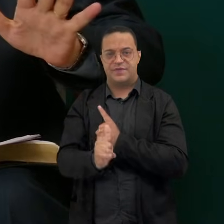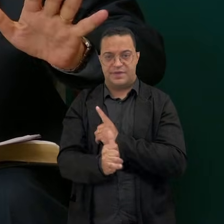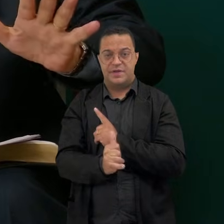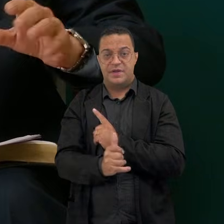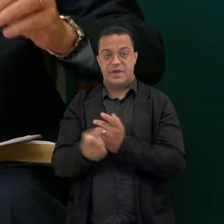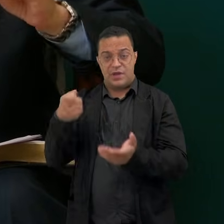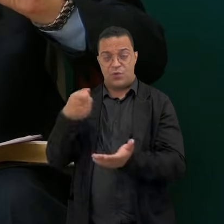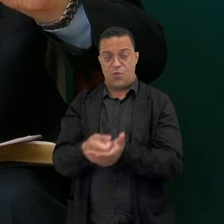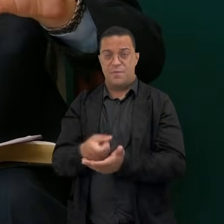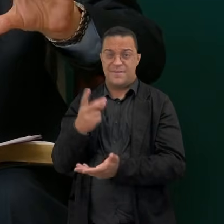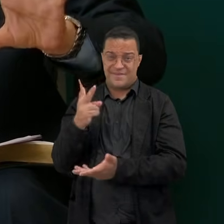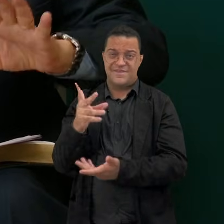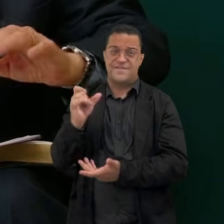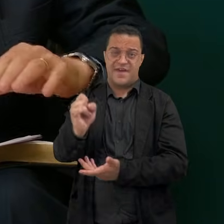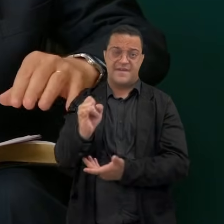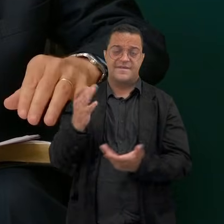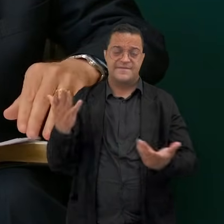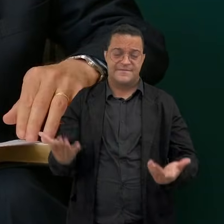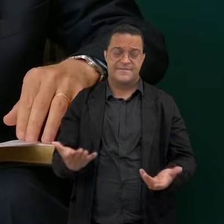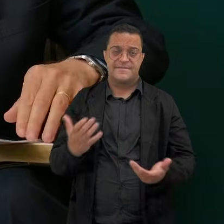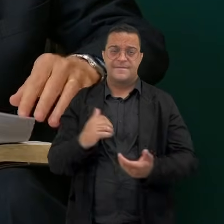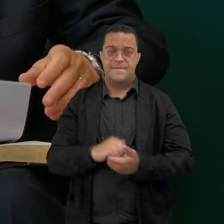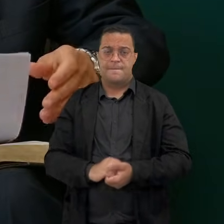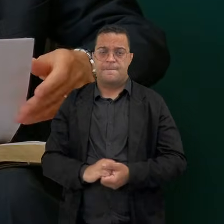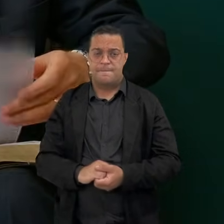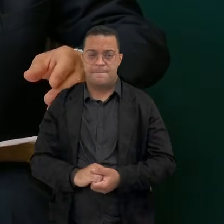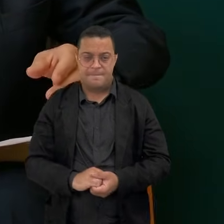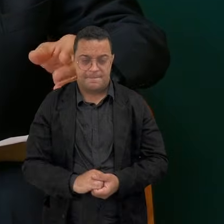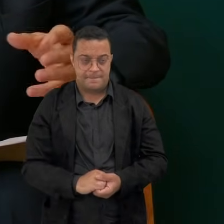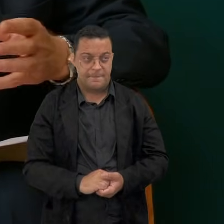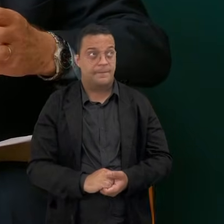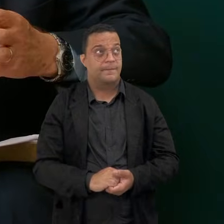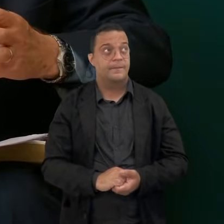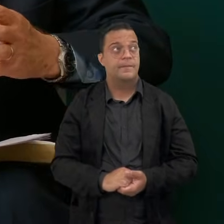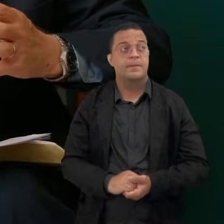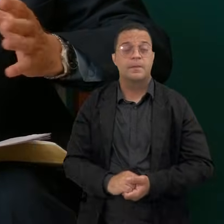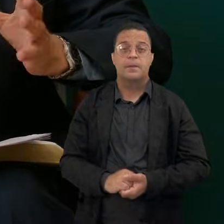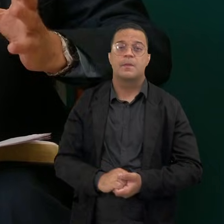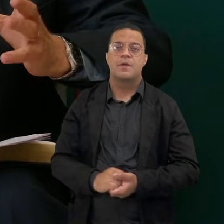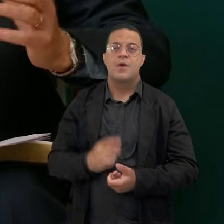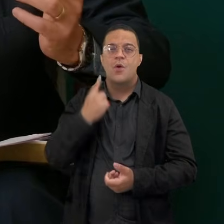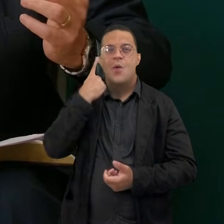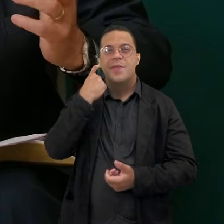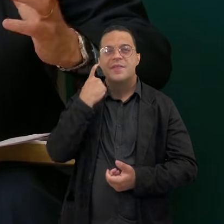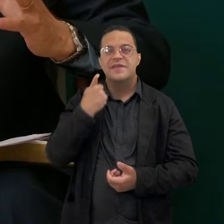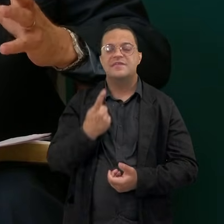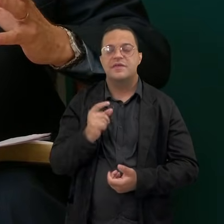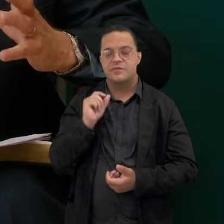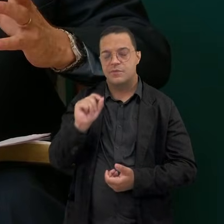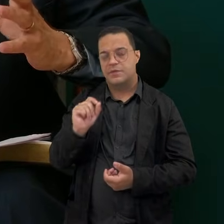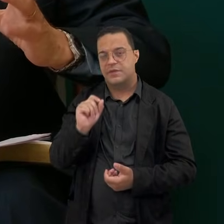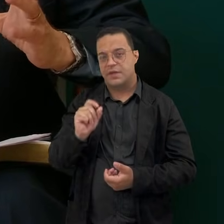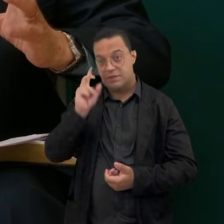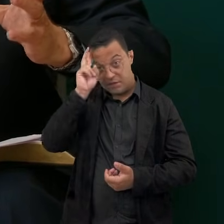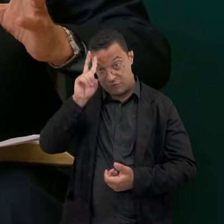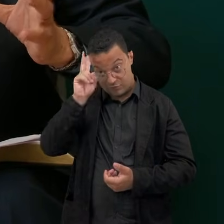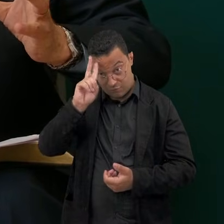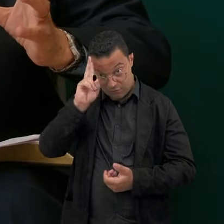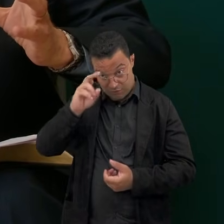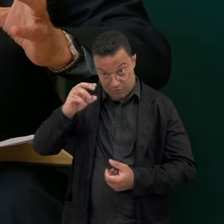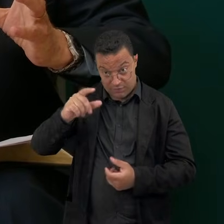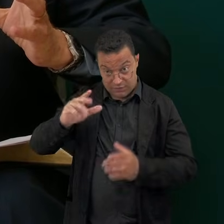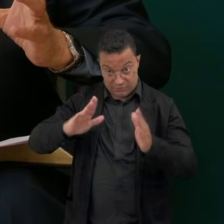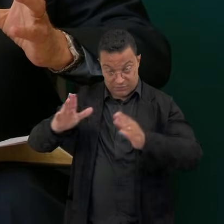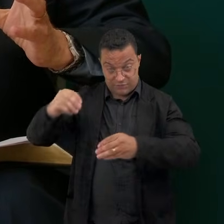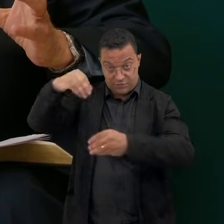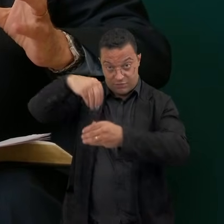Os céus e a terra vão passar, mas a palavra do Senhor ela permanece. E uma coisa interessante que eu não observei ali naquela votação da ONU que vale a